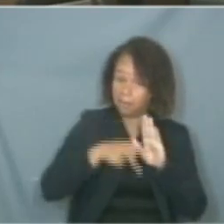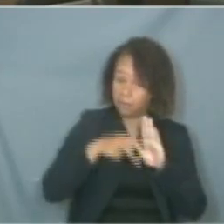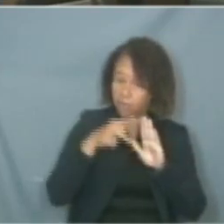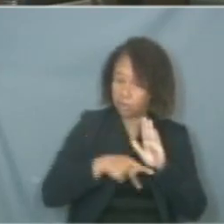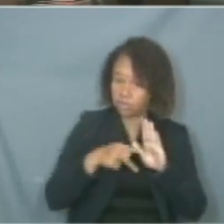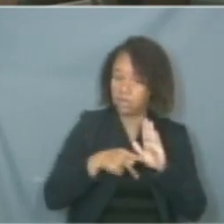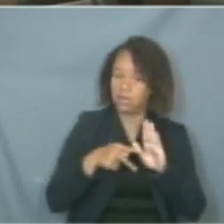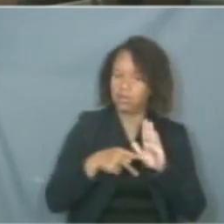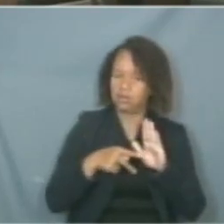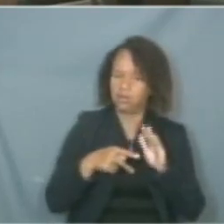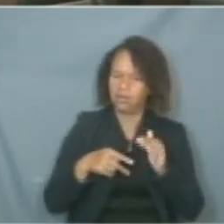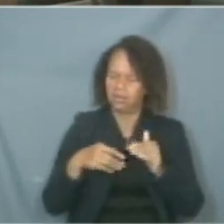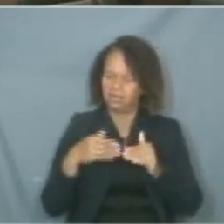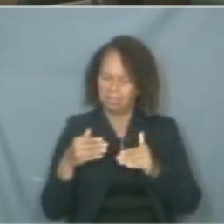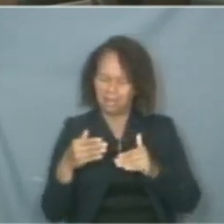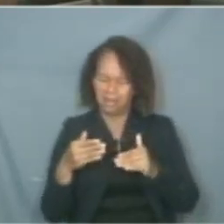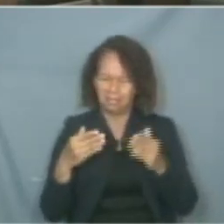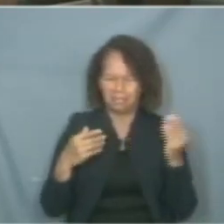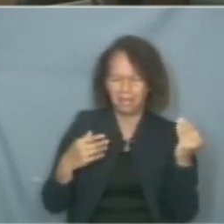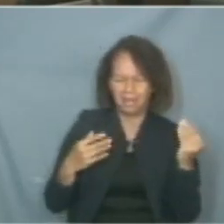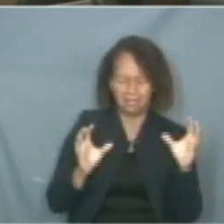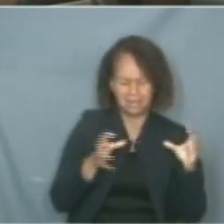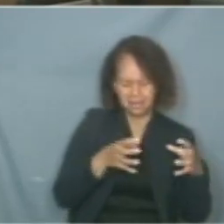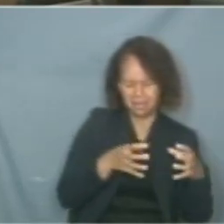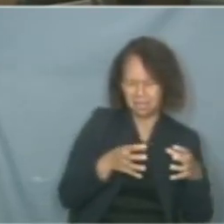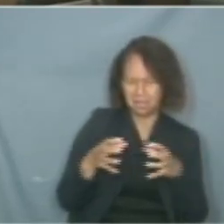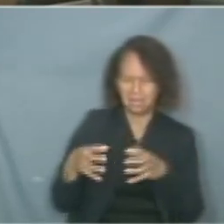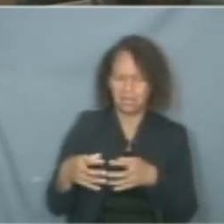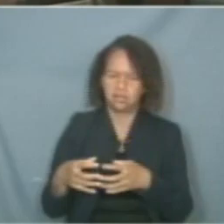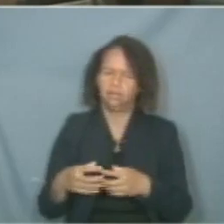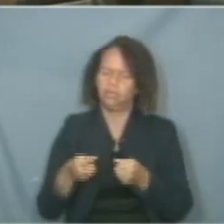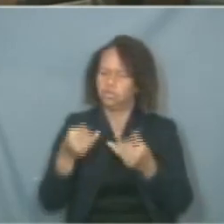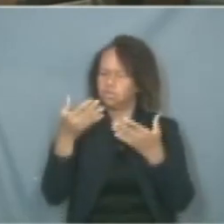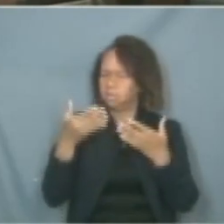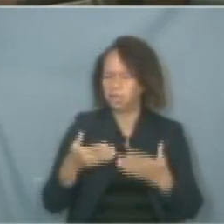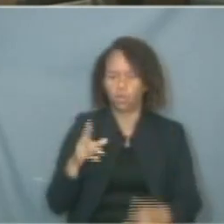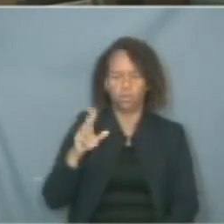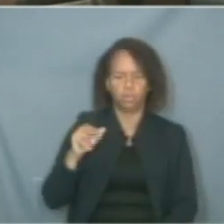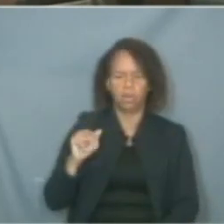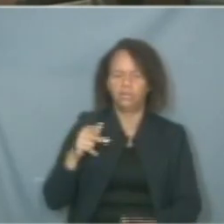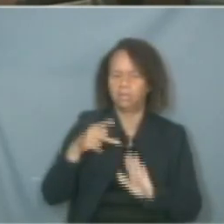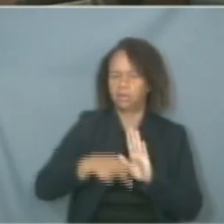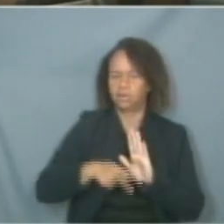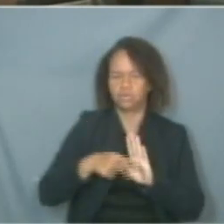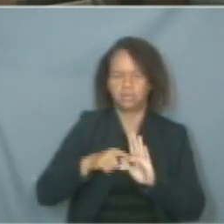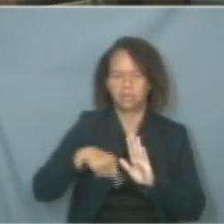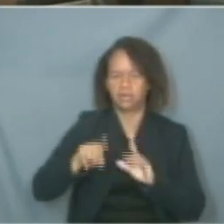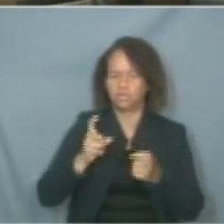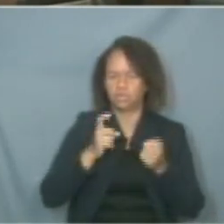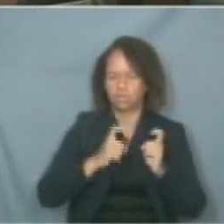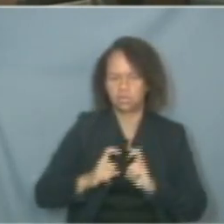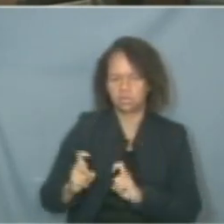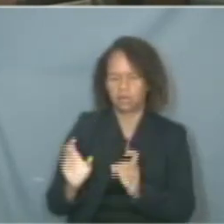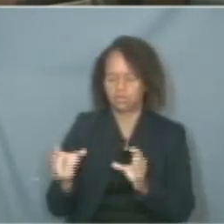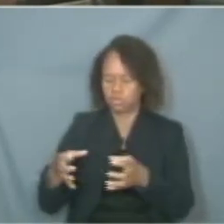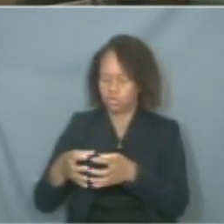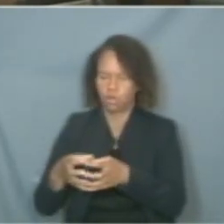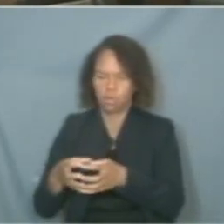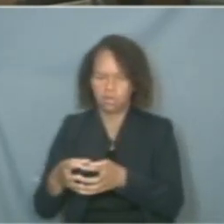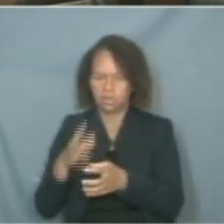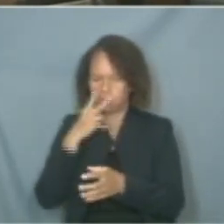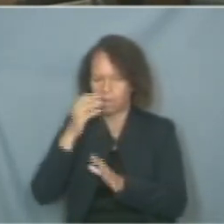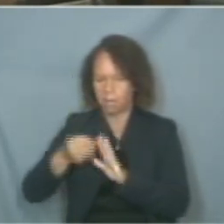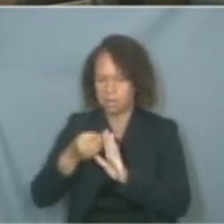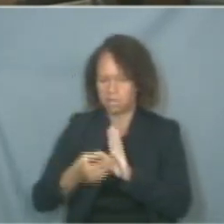projeto teve um trâmite assim ou assado nas comissões. Eu até relatei aqui, eu nunca vi um projeto ir para discussão nas comissões sem chegar lá e estar com o